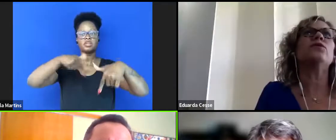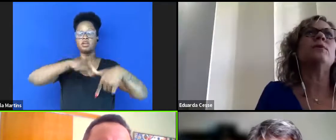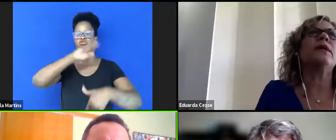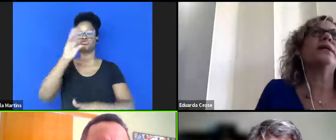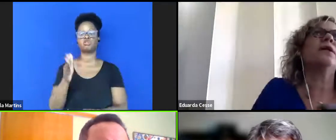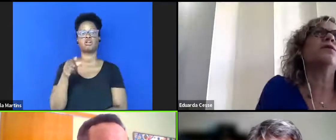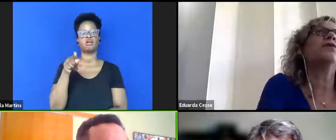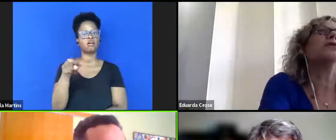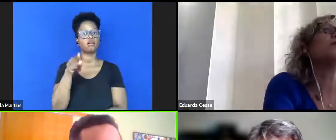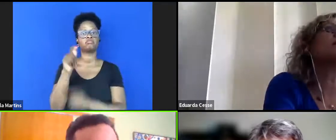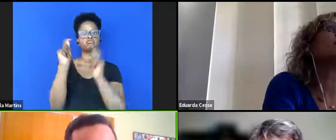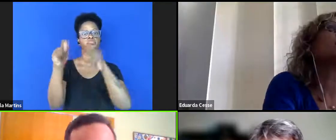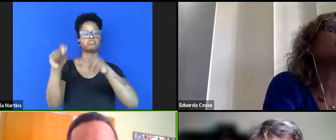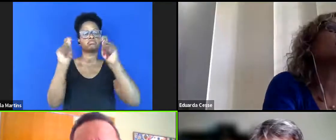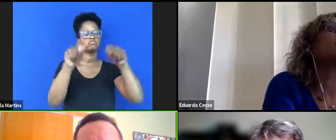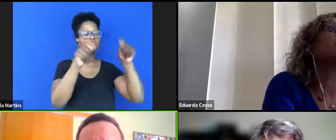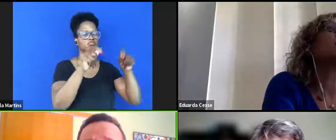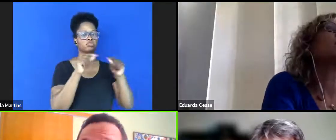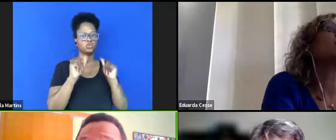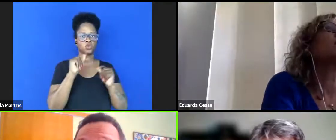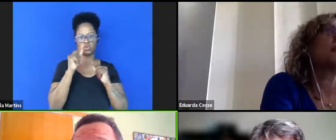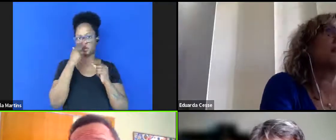em condições